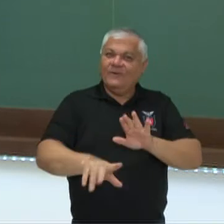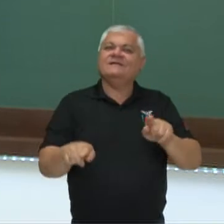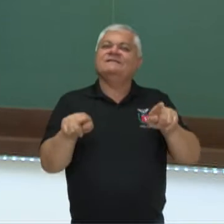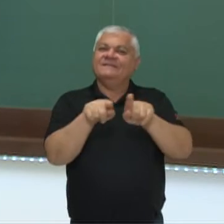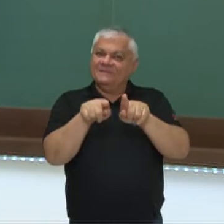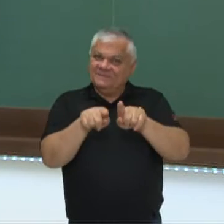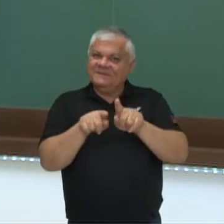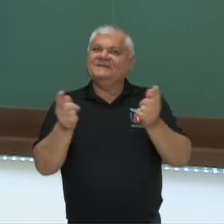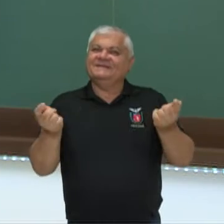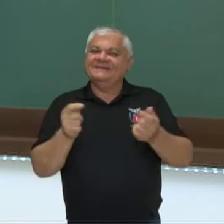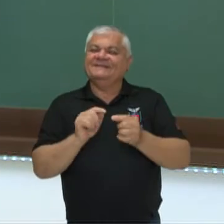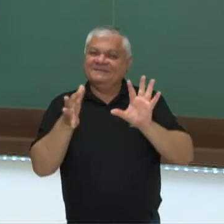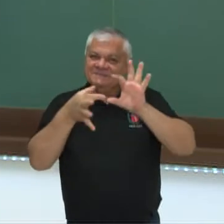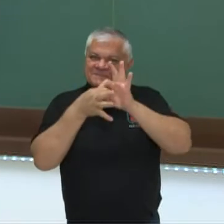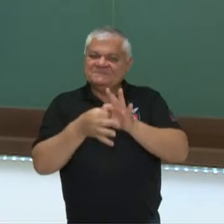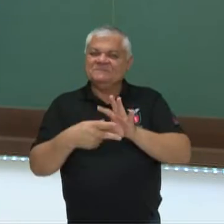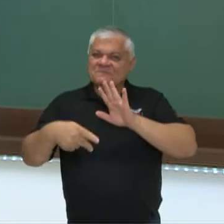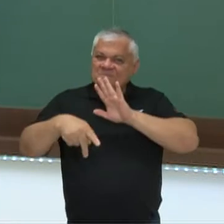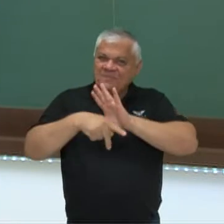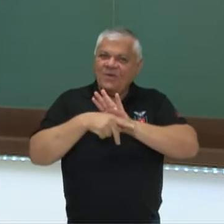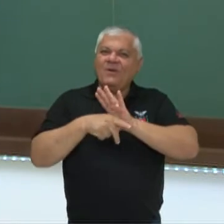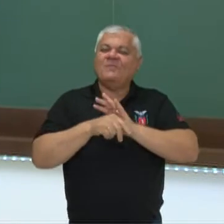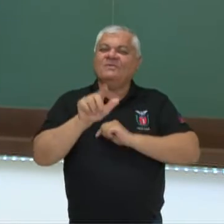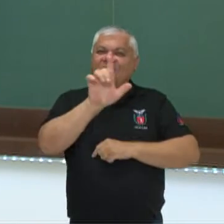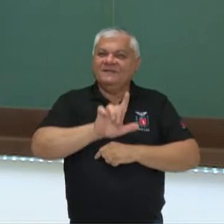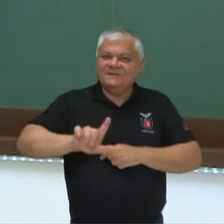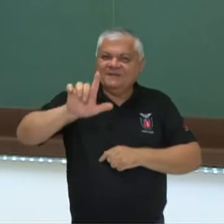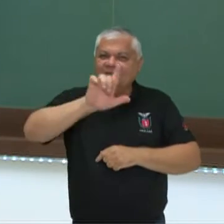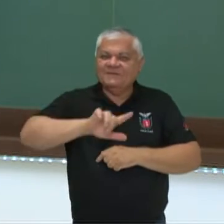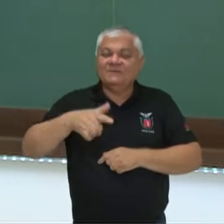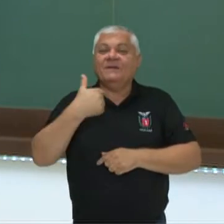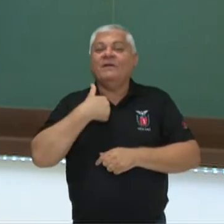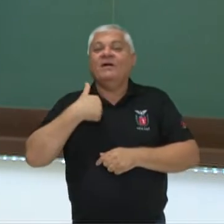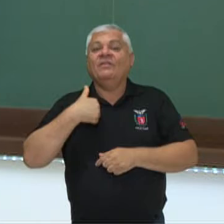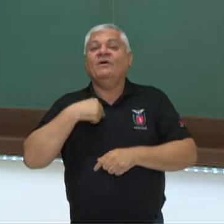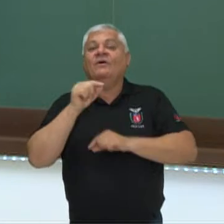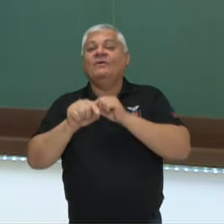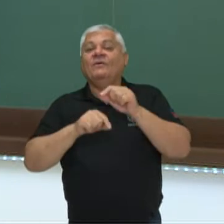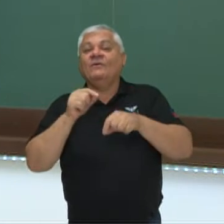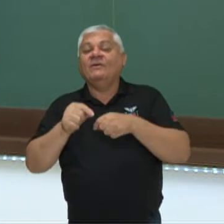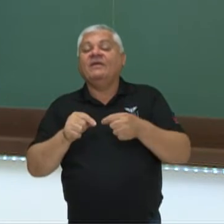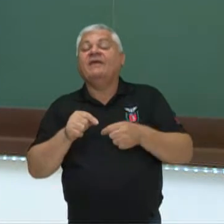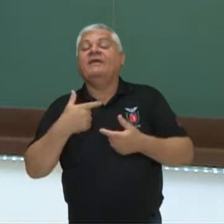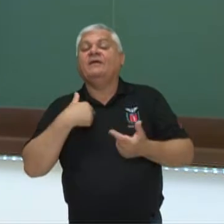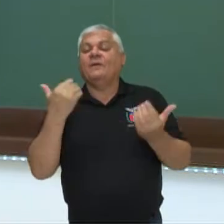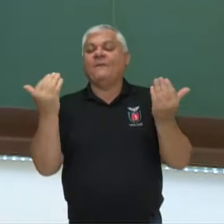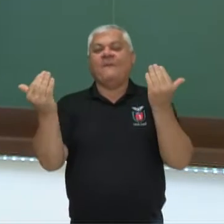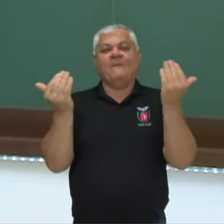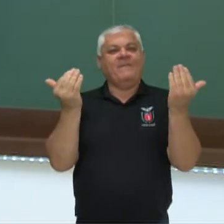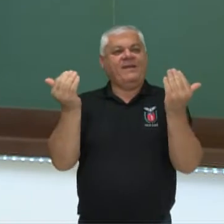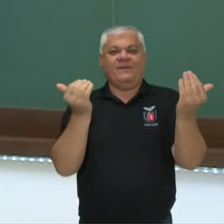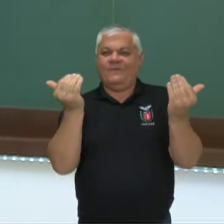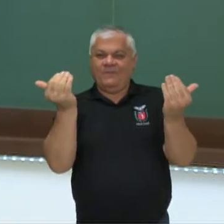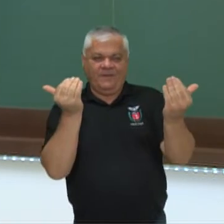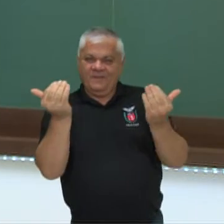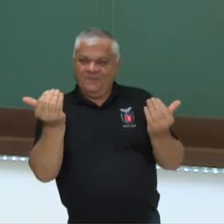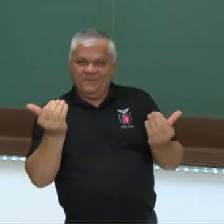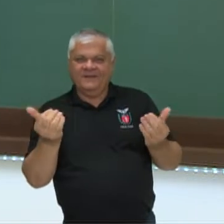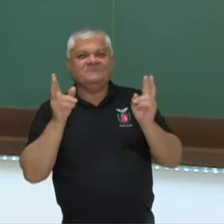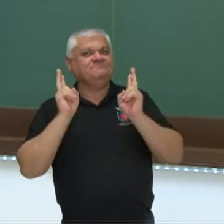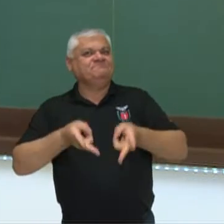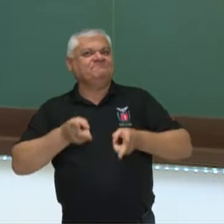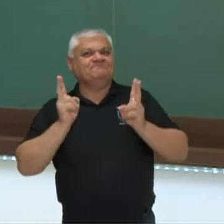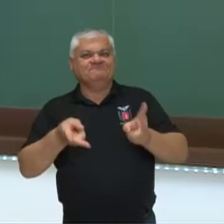muito produtiva, né? Muito comum na literatura, mas nós a empregamos o tempo todo, né? Nós comparamos as coisas, as pessoas o tempo